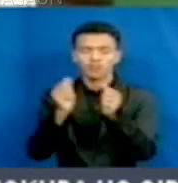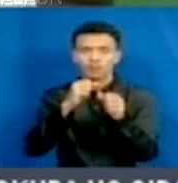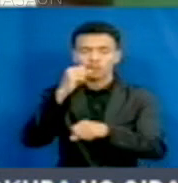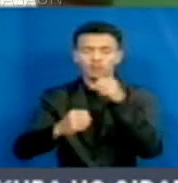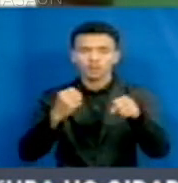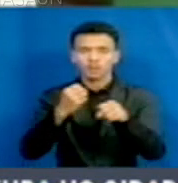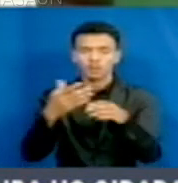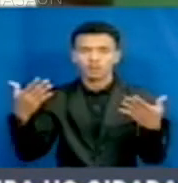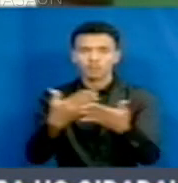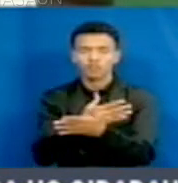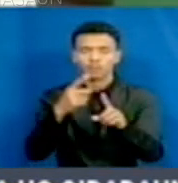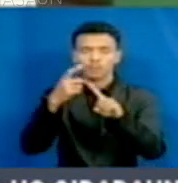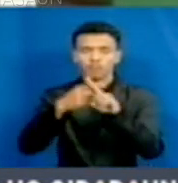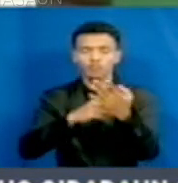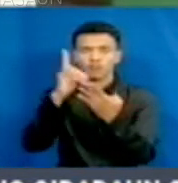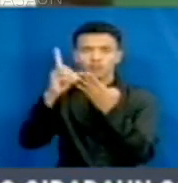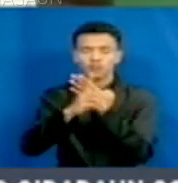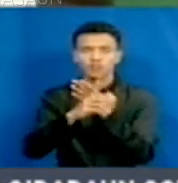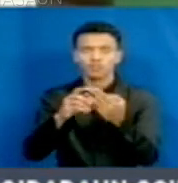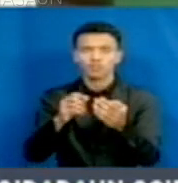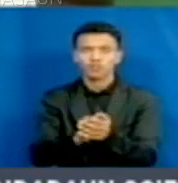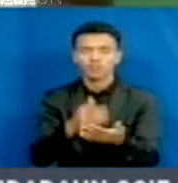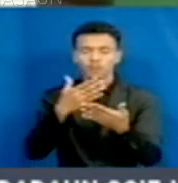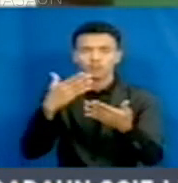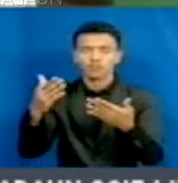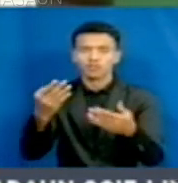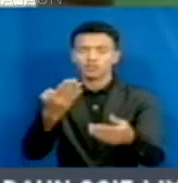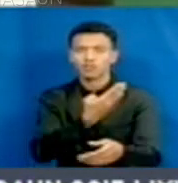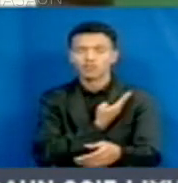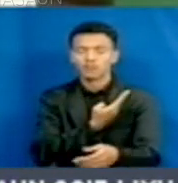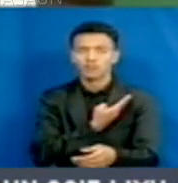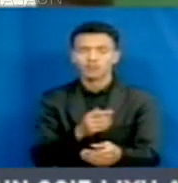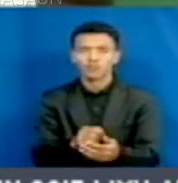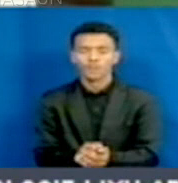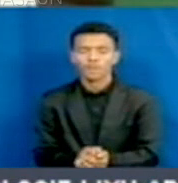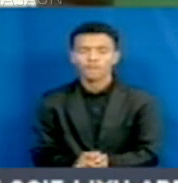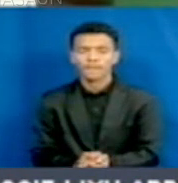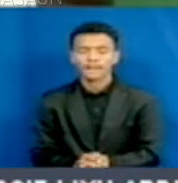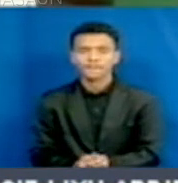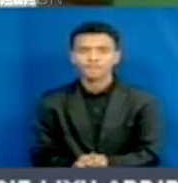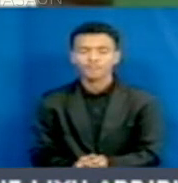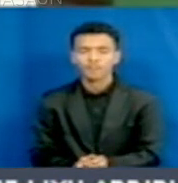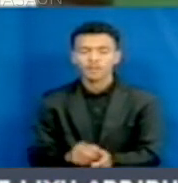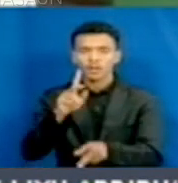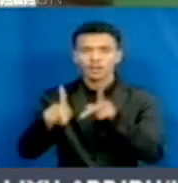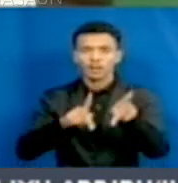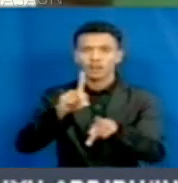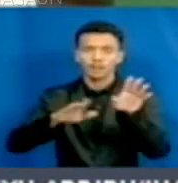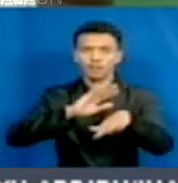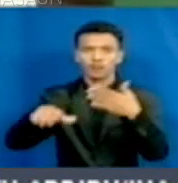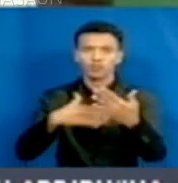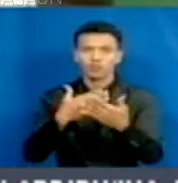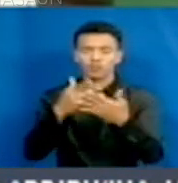ia fulan dezembro, janeiro, né, sessão foli sae, e a inflação em mototo